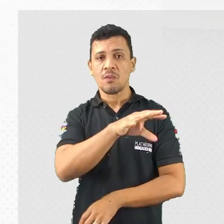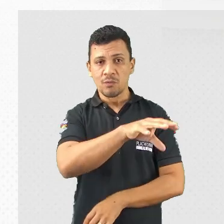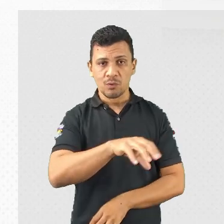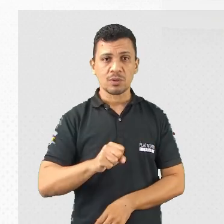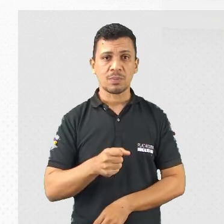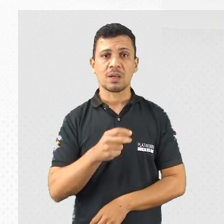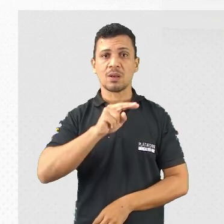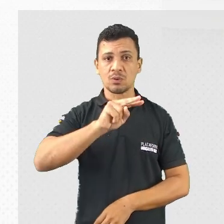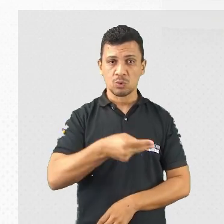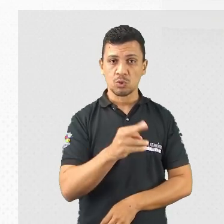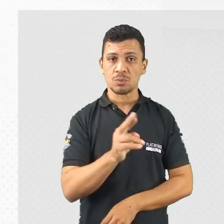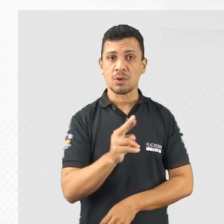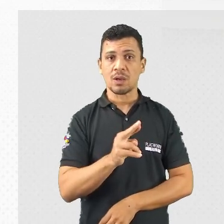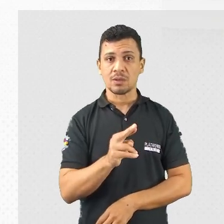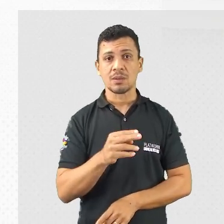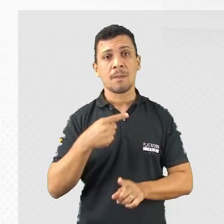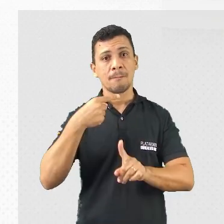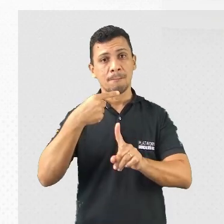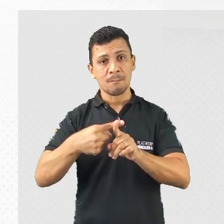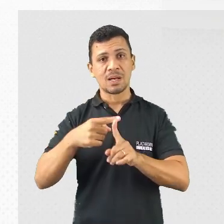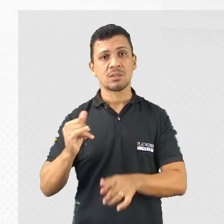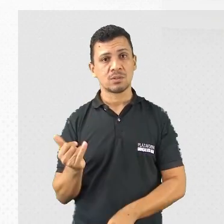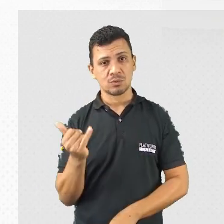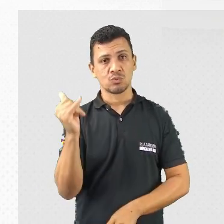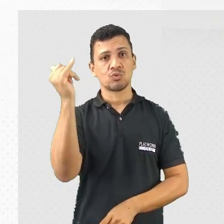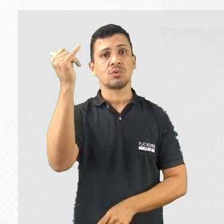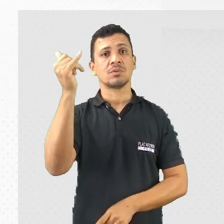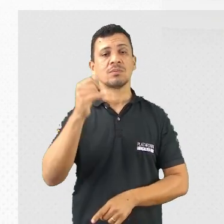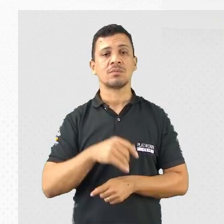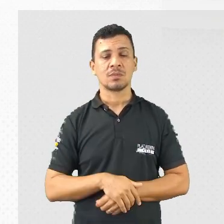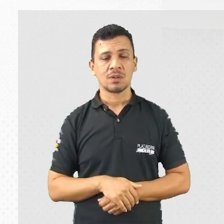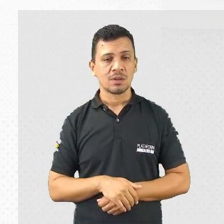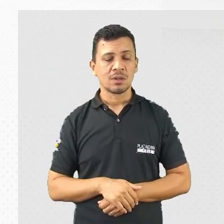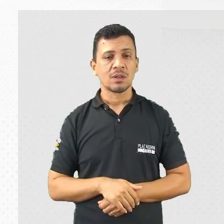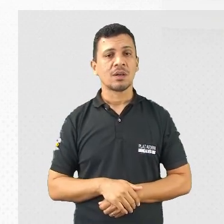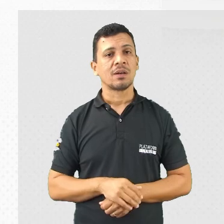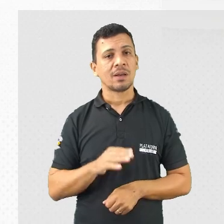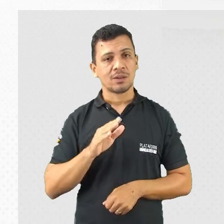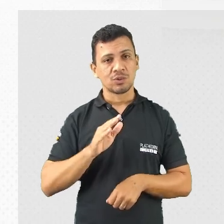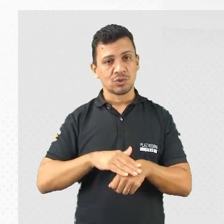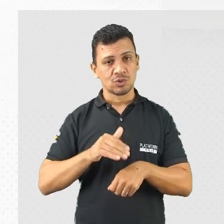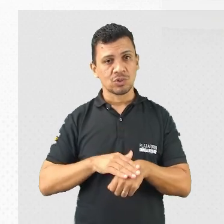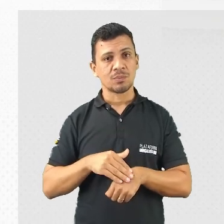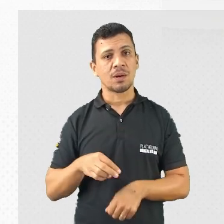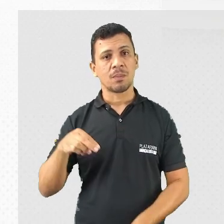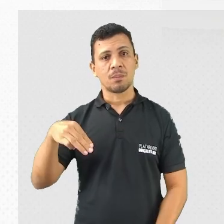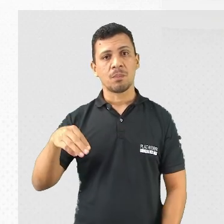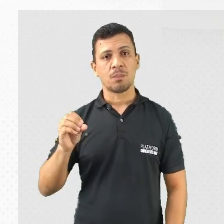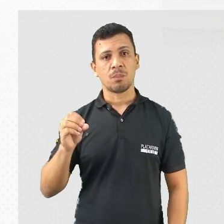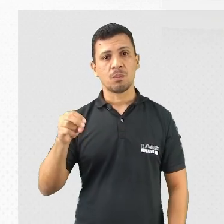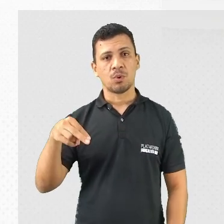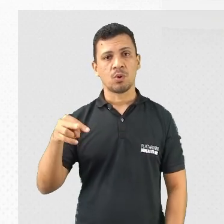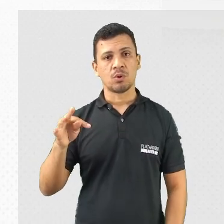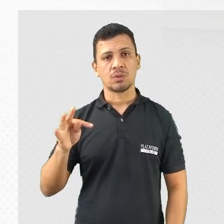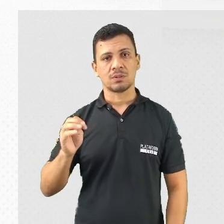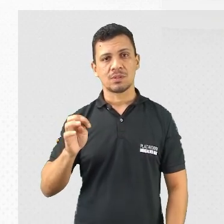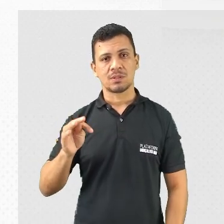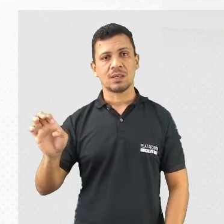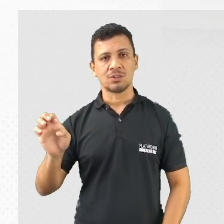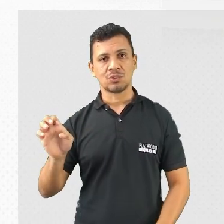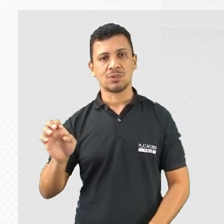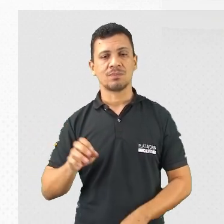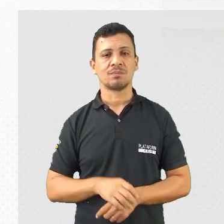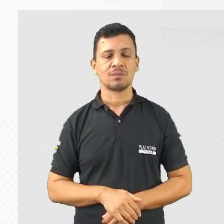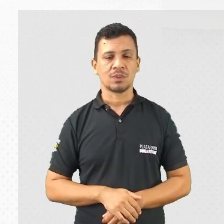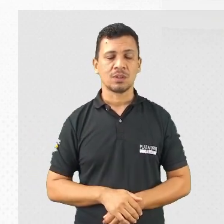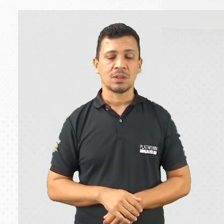que você investiu, mais os juros, tá? Então, esse valor que nós chamamos de montante. Então, logicamente, que os juros vai ser a diferença,